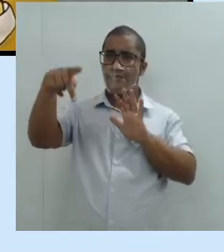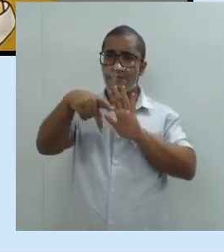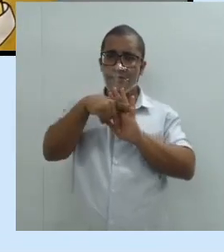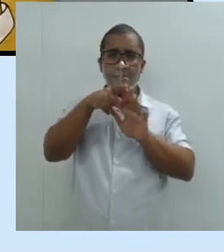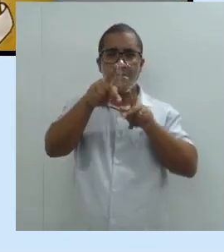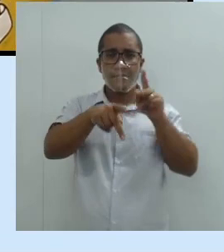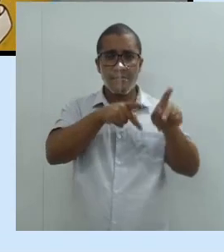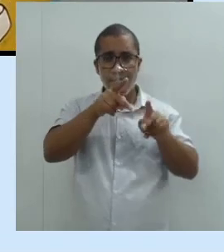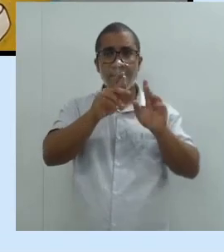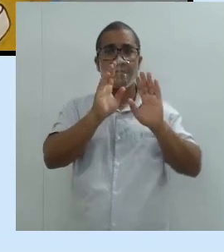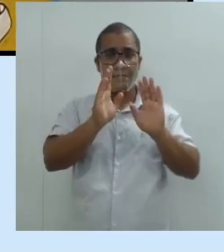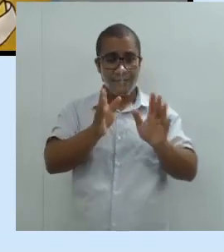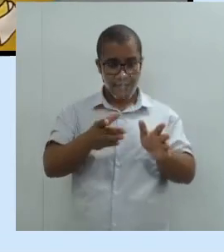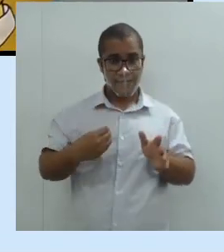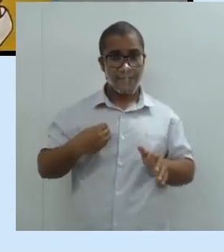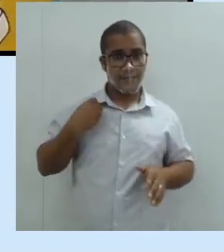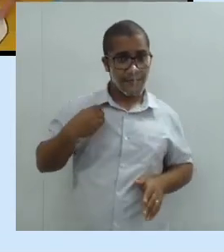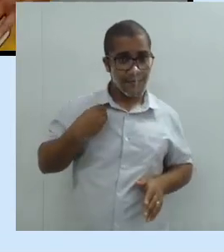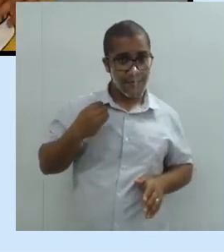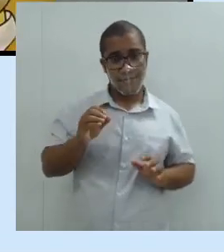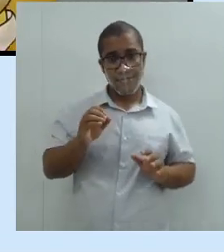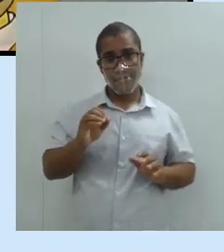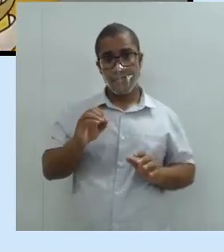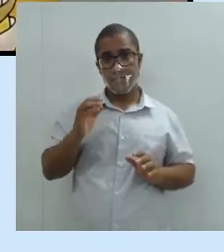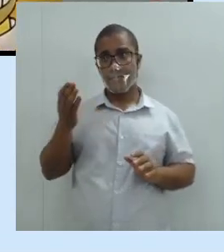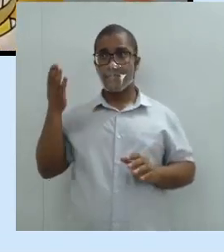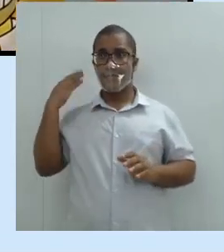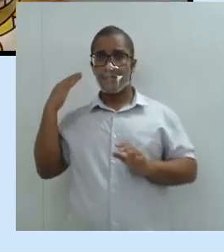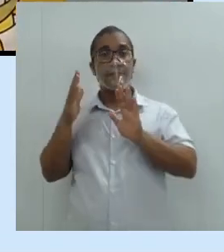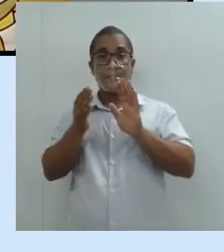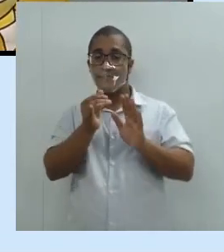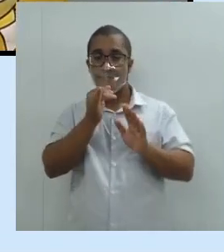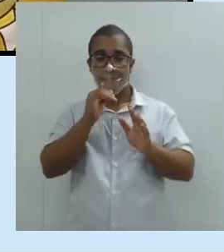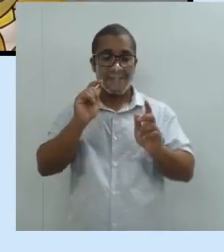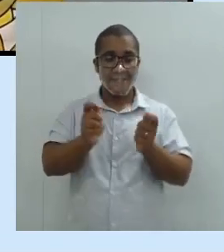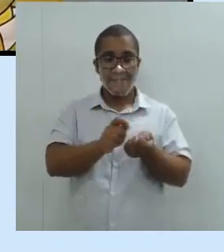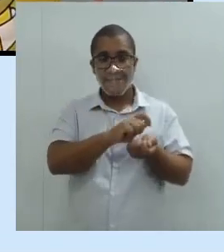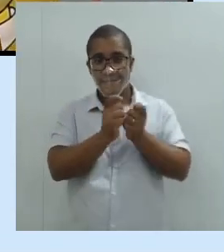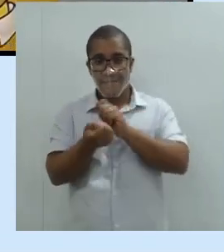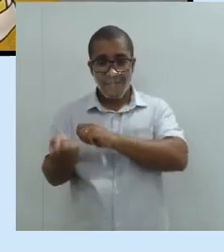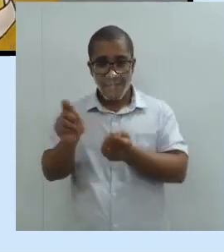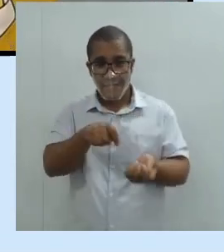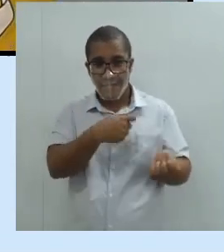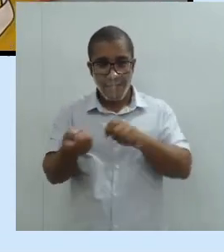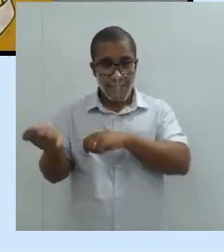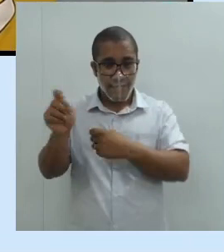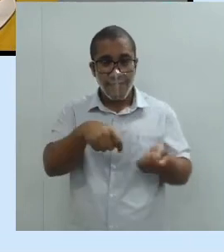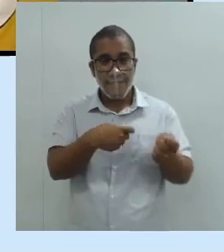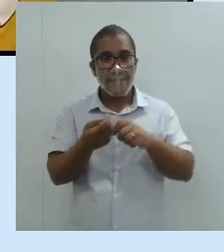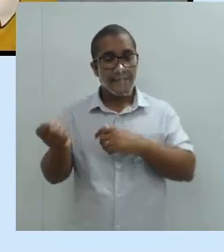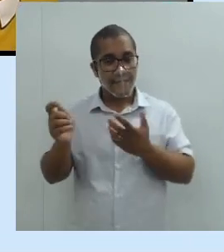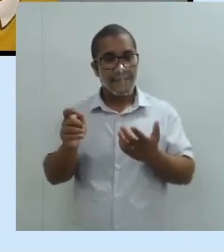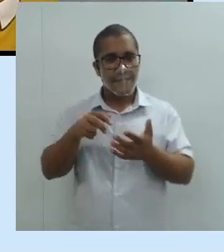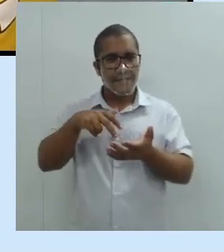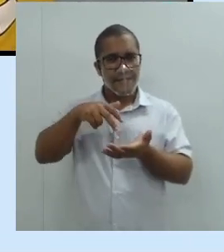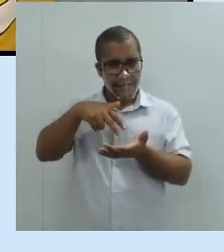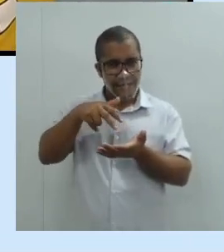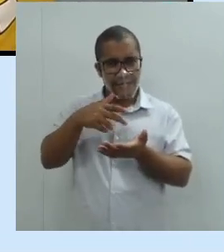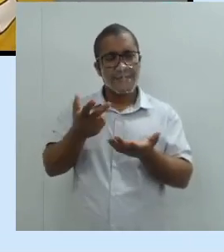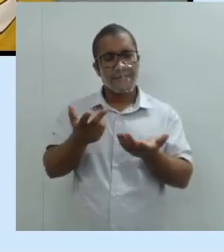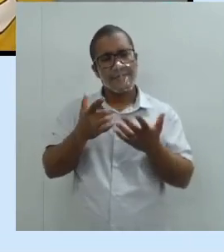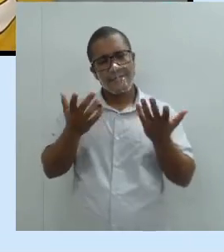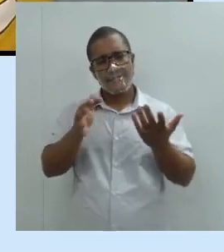que já existiu. Exemplo que a gente vai vendo lá na frente, o frevo, por exemplo. Frevo é uma